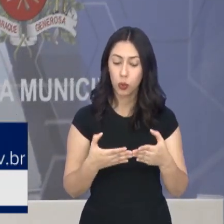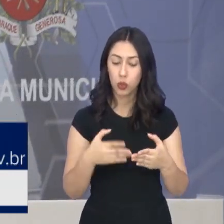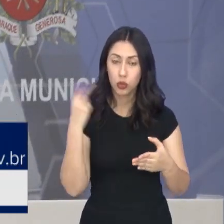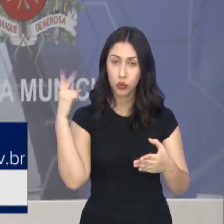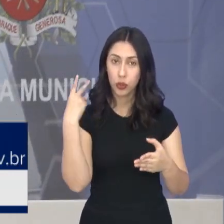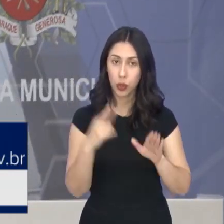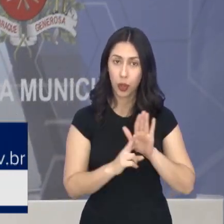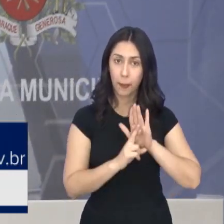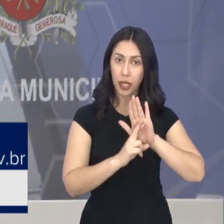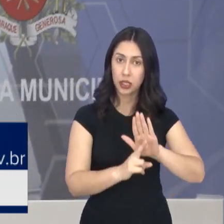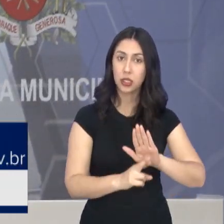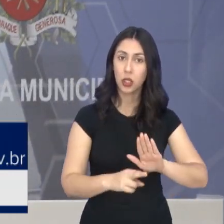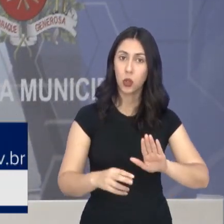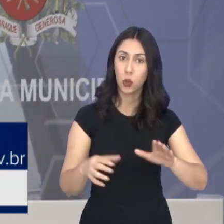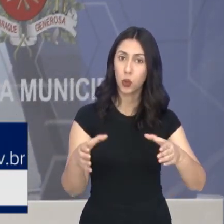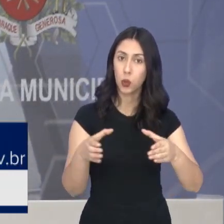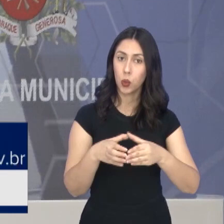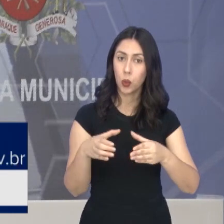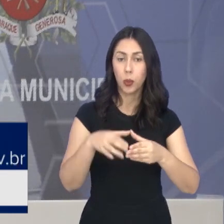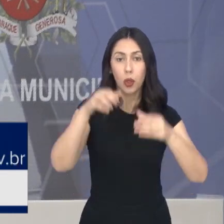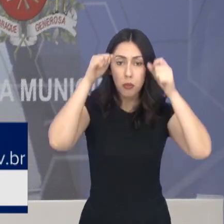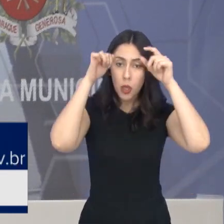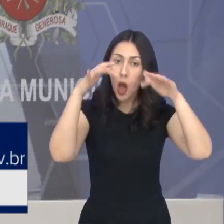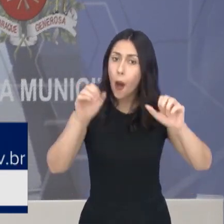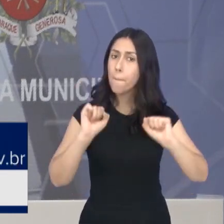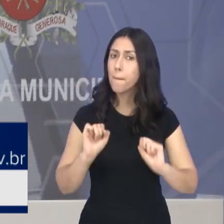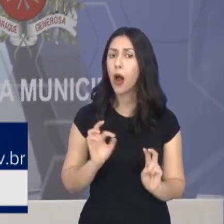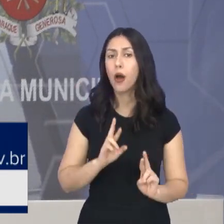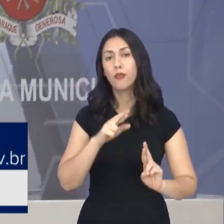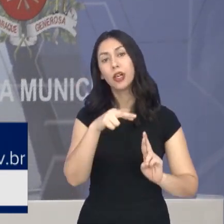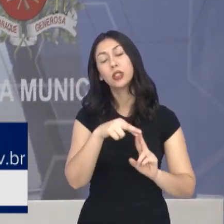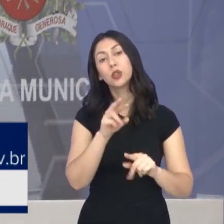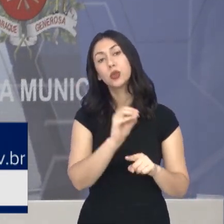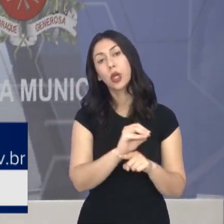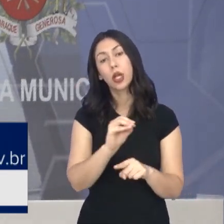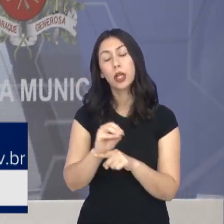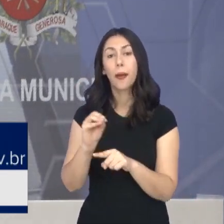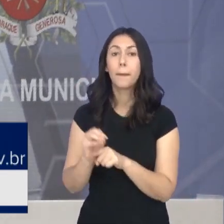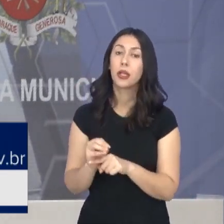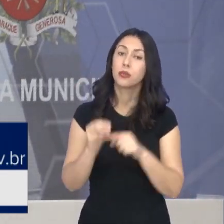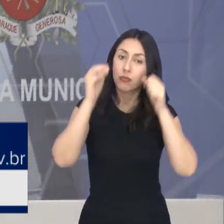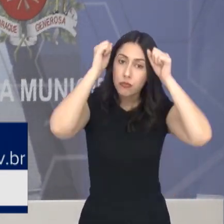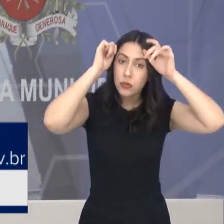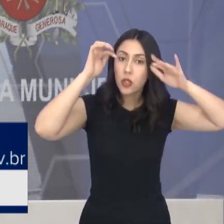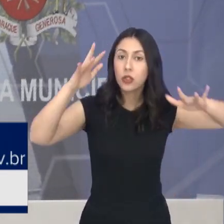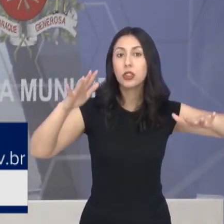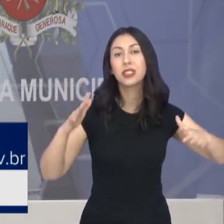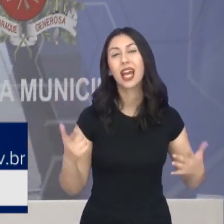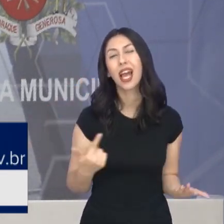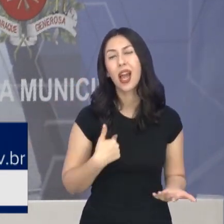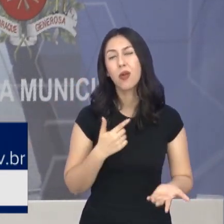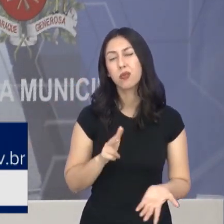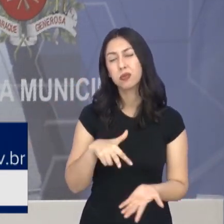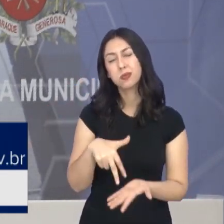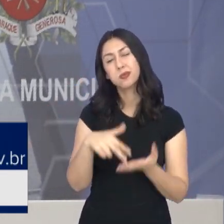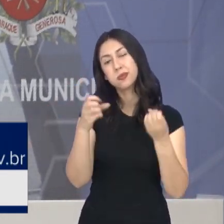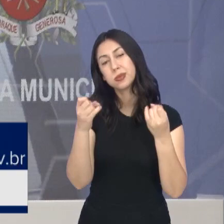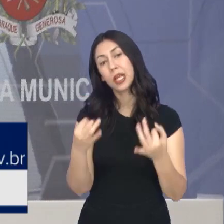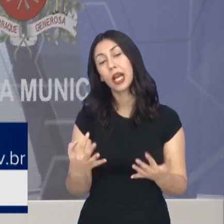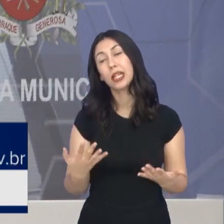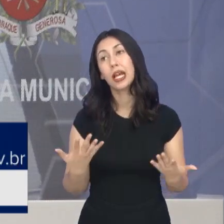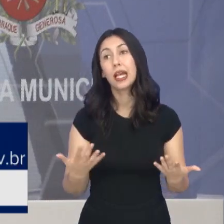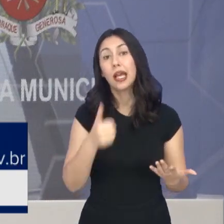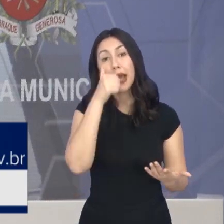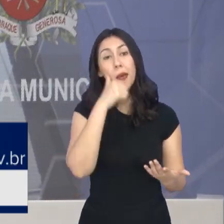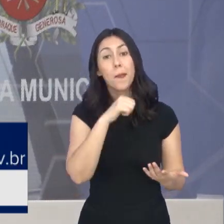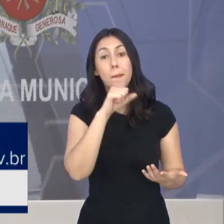autismo, tem tudo para se tornar uma cidade referência no tratamento do autismo, né? Eu falava isso aqui na tribuna, até que algumas